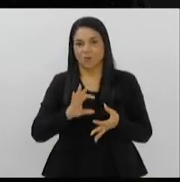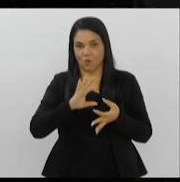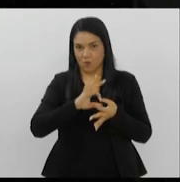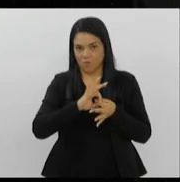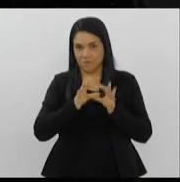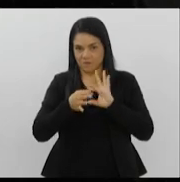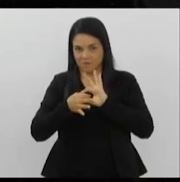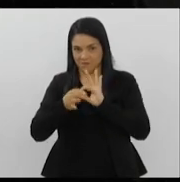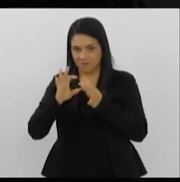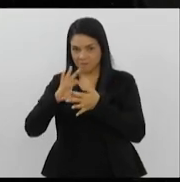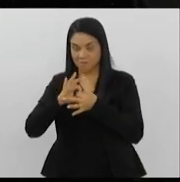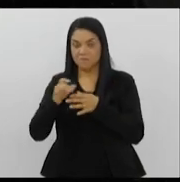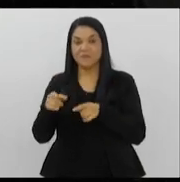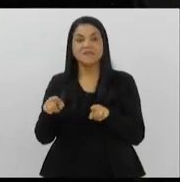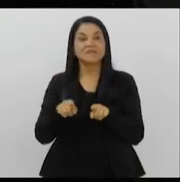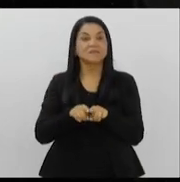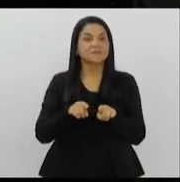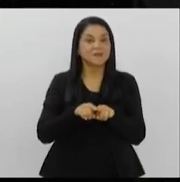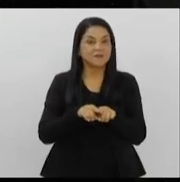E, ao mesmo tempo,